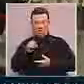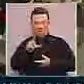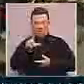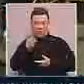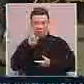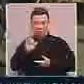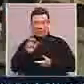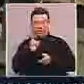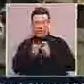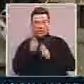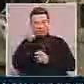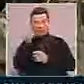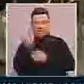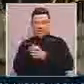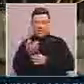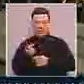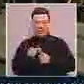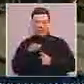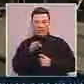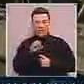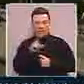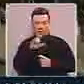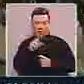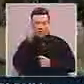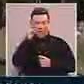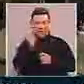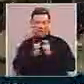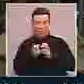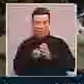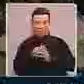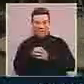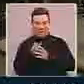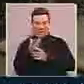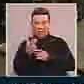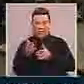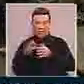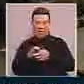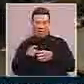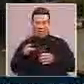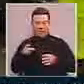nós vemos aqui, que é das indústrias criativas. Portanto, o polo das indústrias criativas está ligado